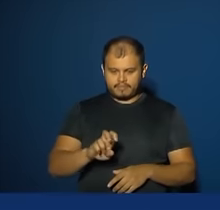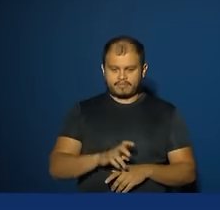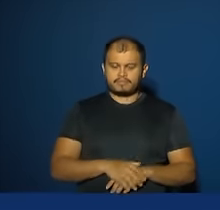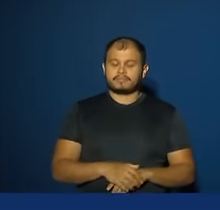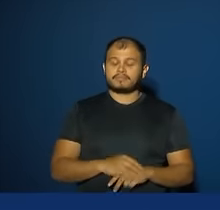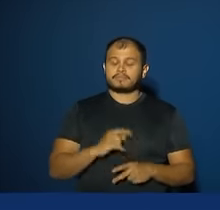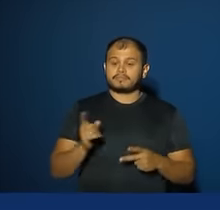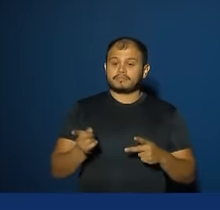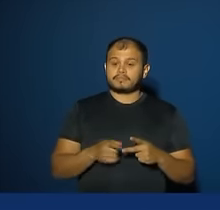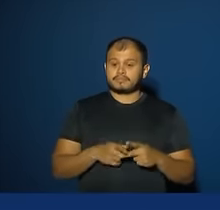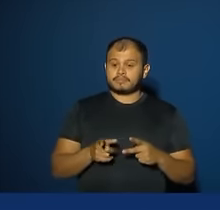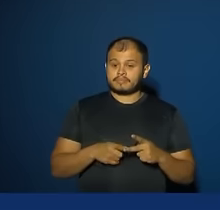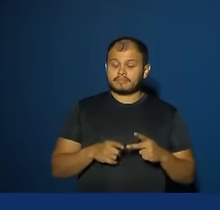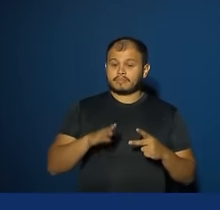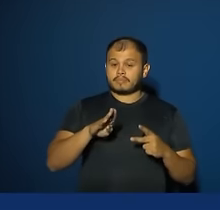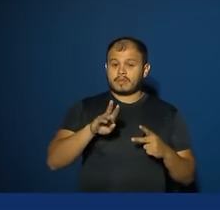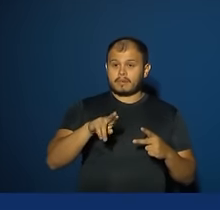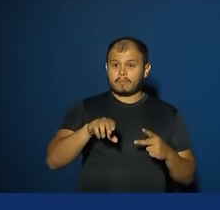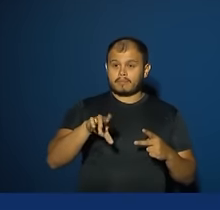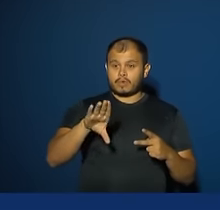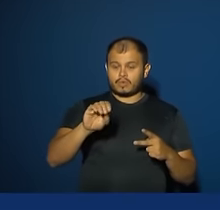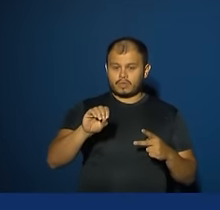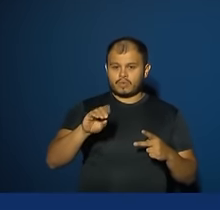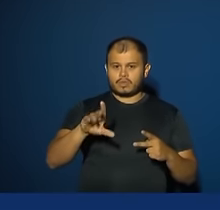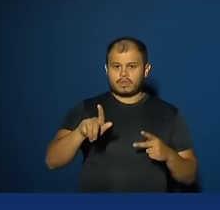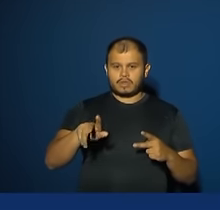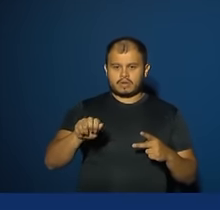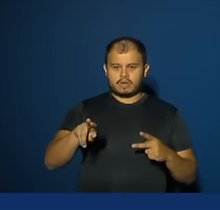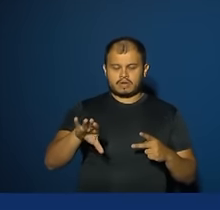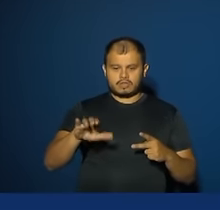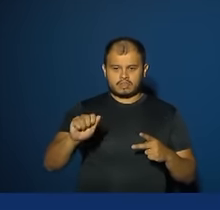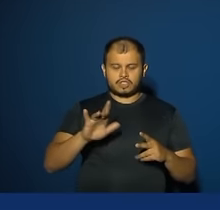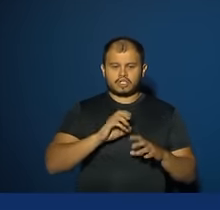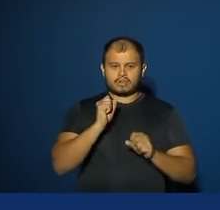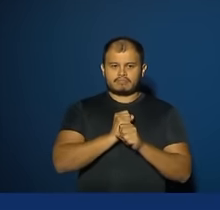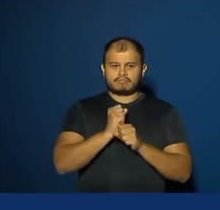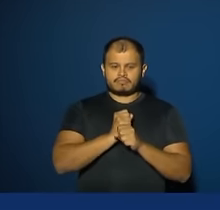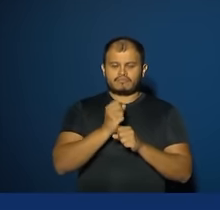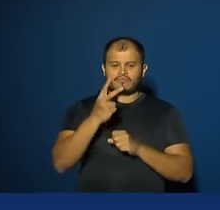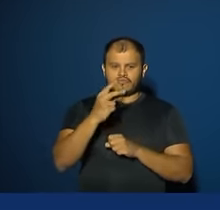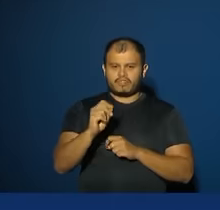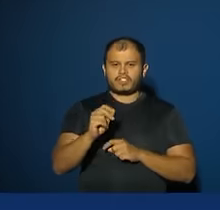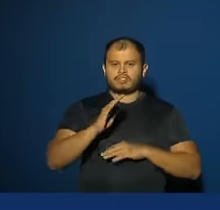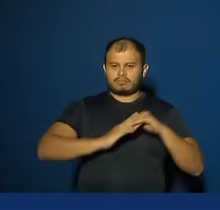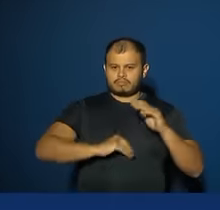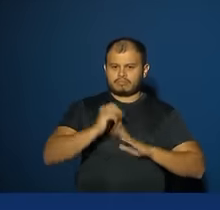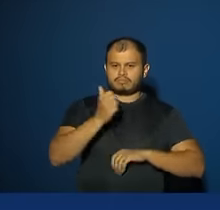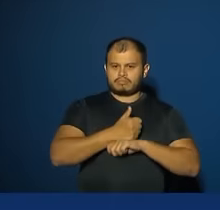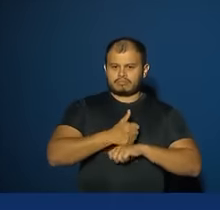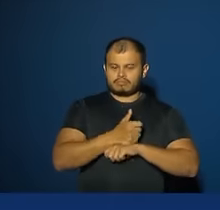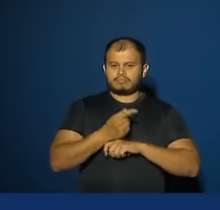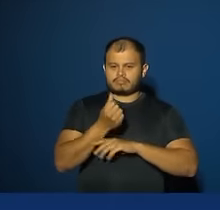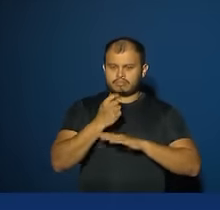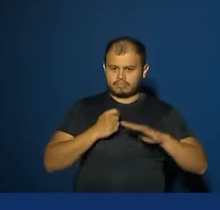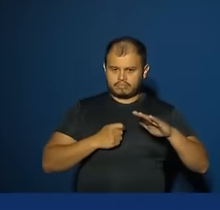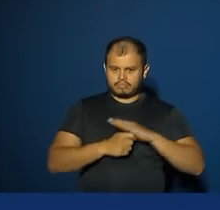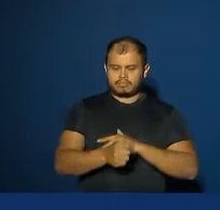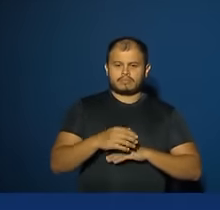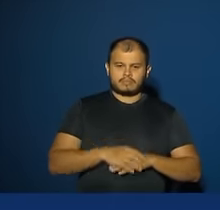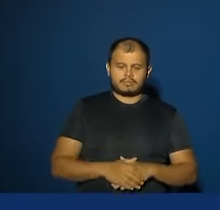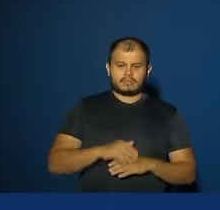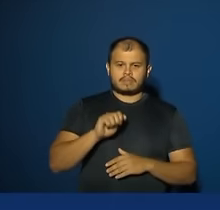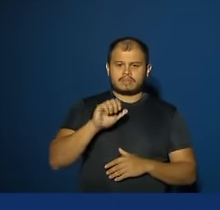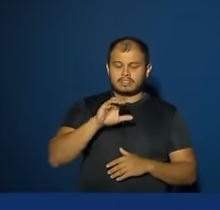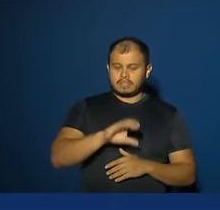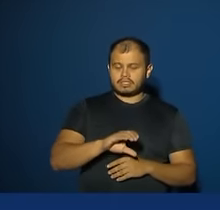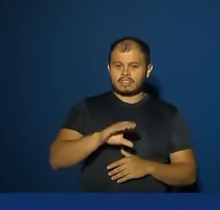Na sequência da ordem alfabética, Bruno Garcia, ele atua há mais de 20 anos na gestão de fundo de ações também, ele é CIO e